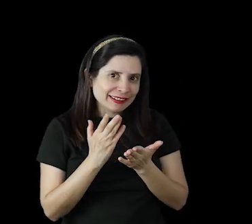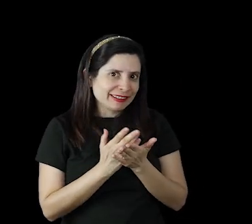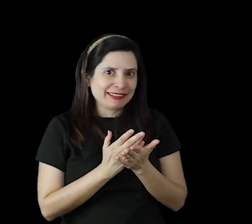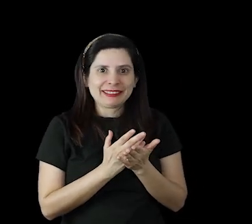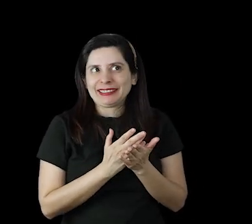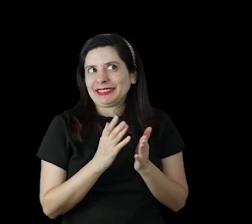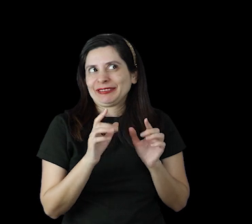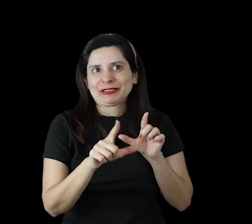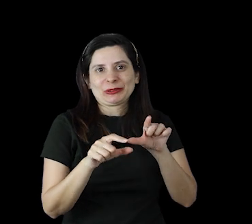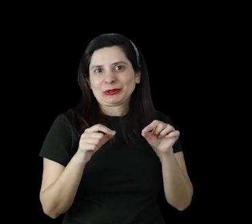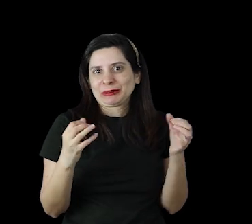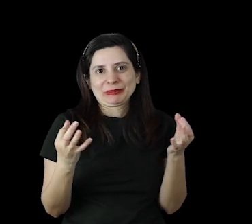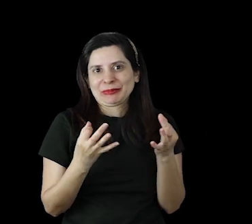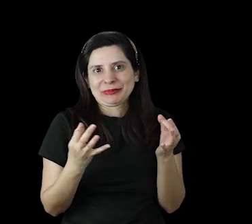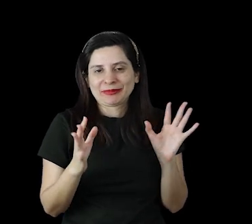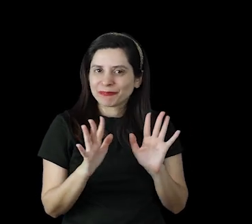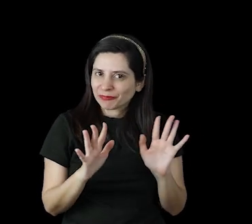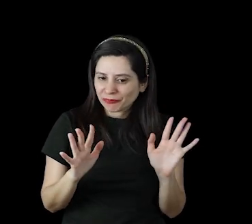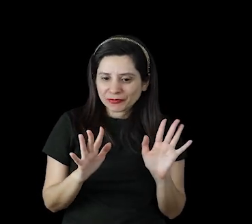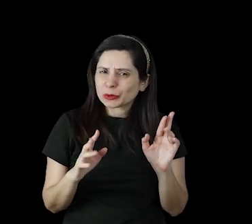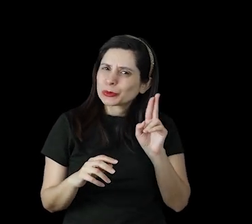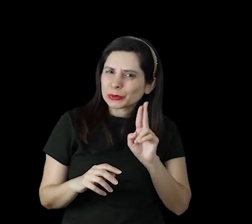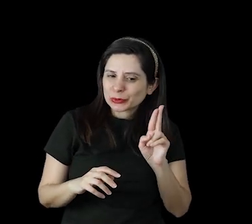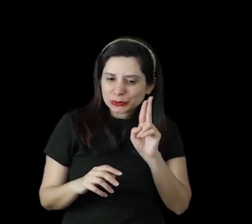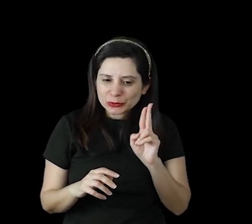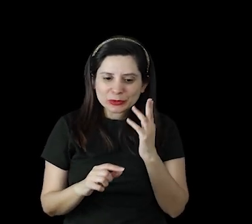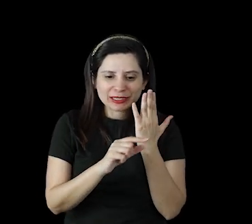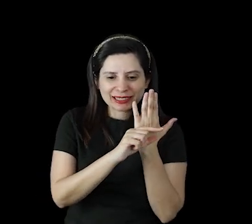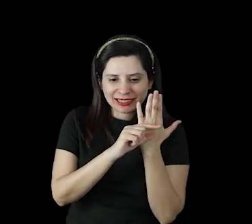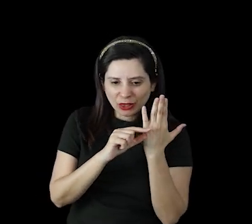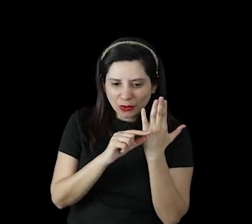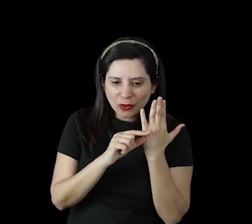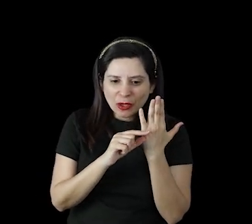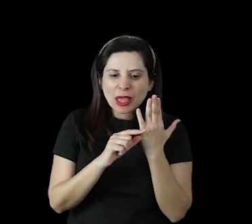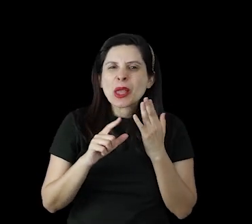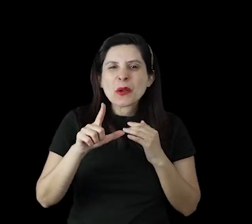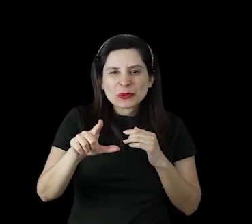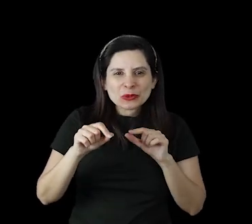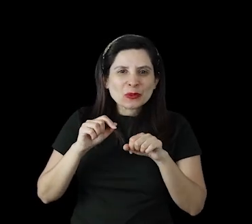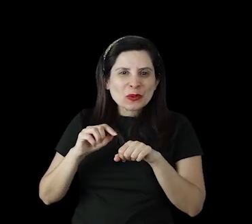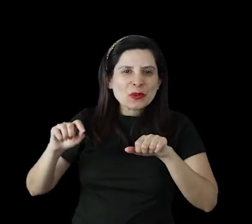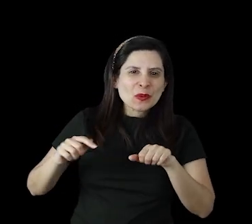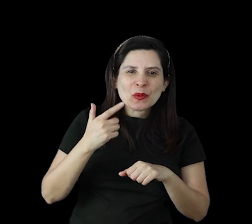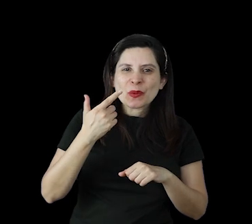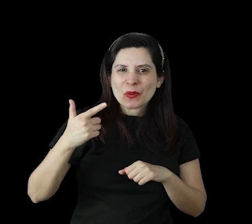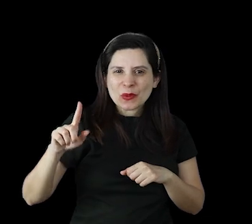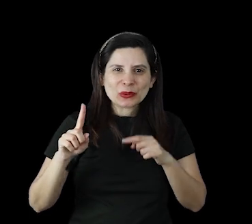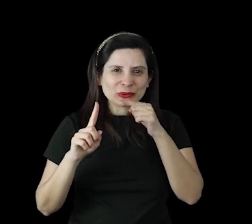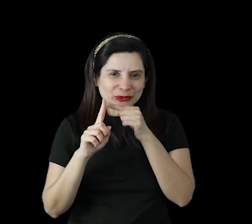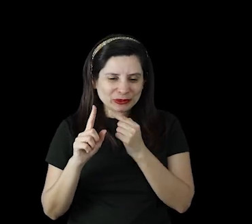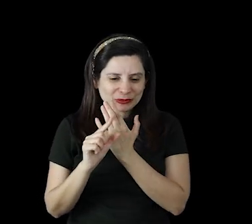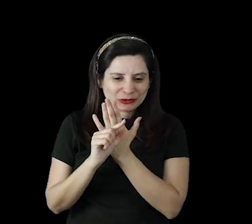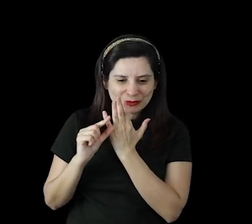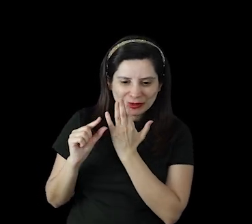preferidos. E eu praticamente não uso Save the Cat, eu prefiro, por exemplo, no Shell Technique, que para mim eu acho que é muito